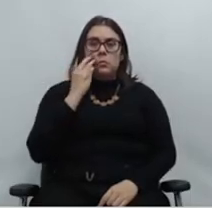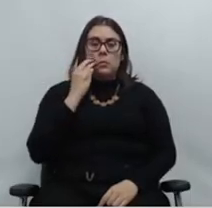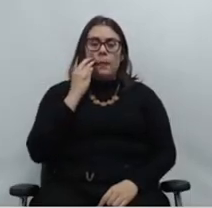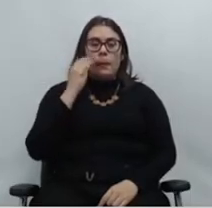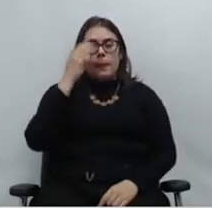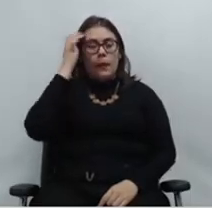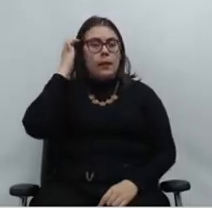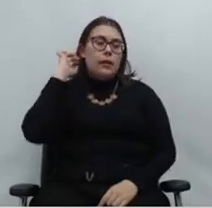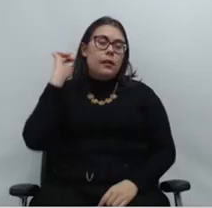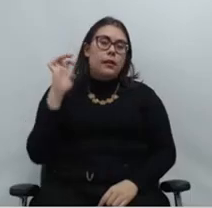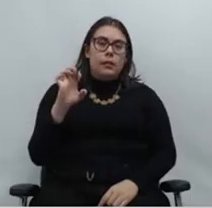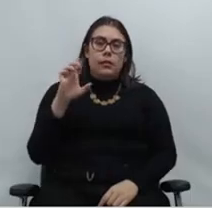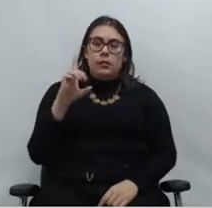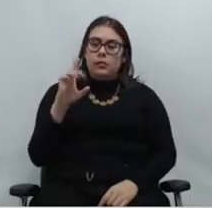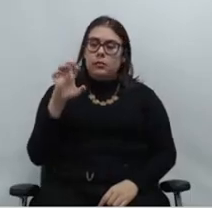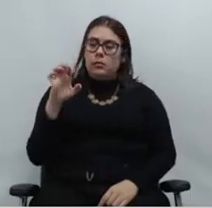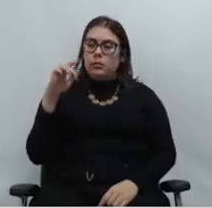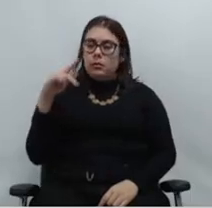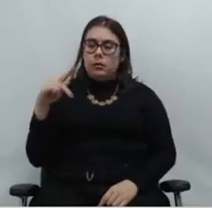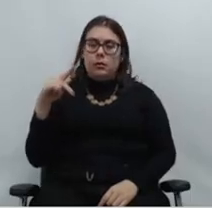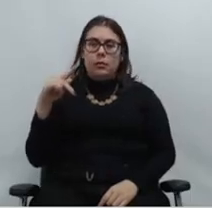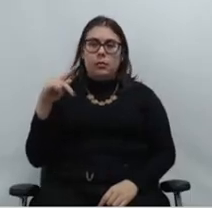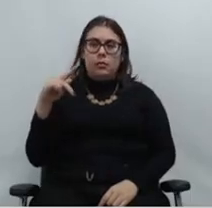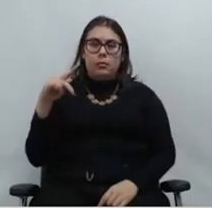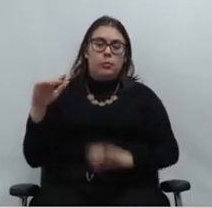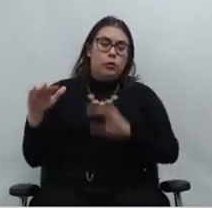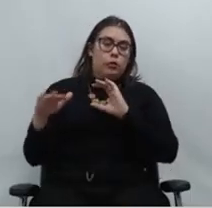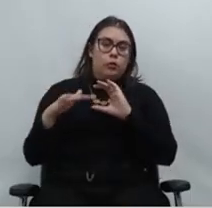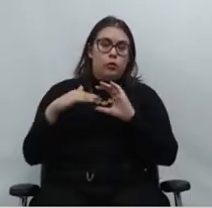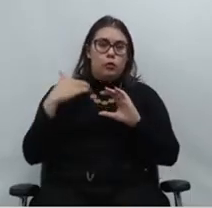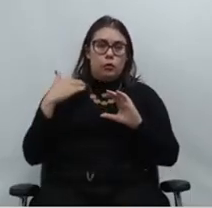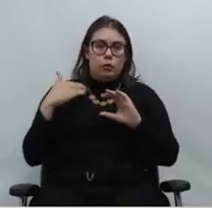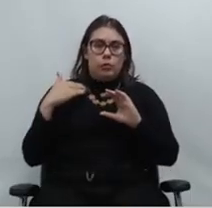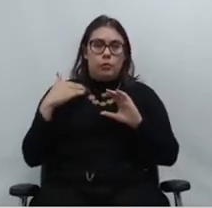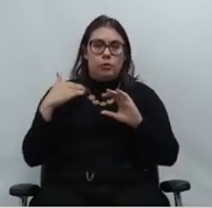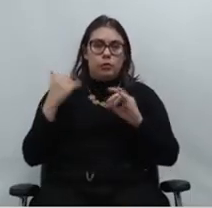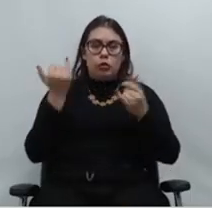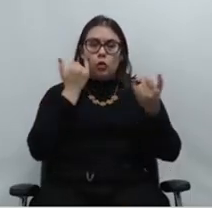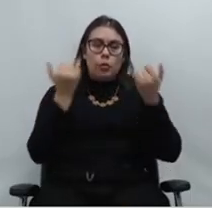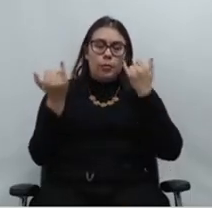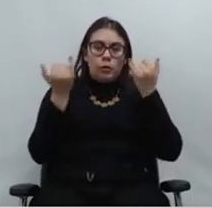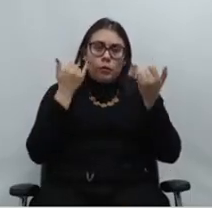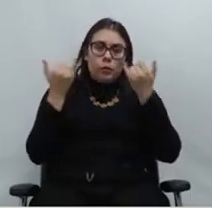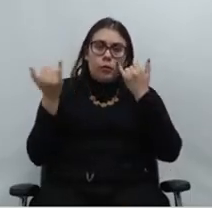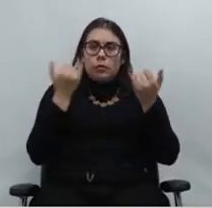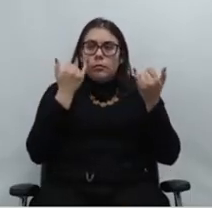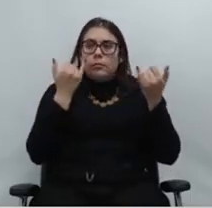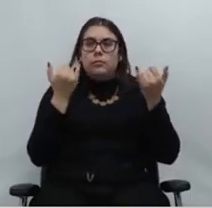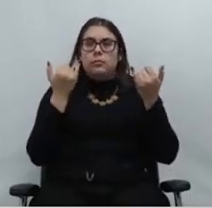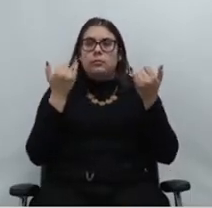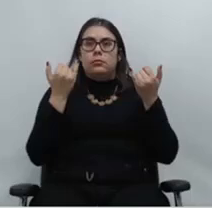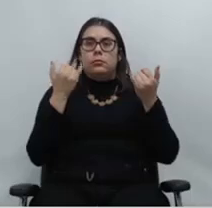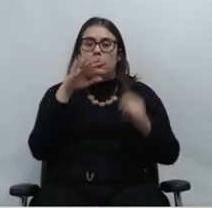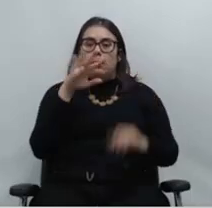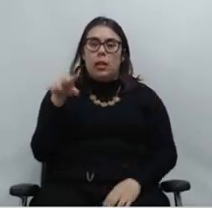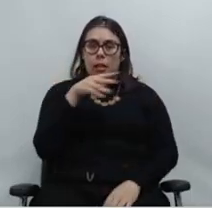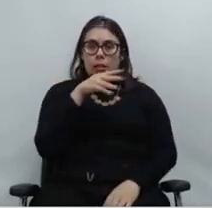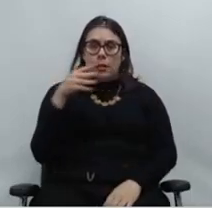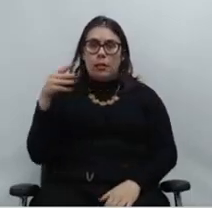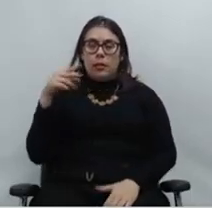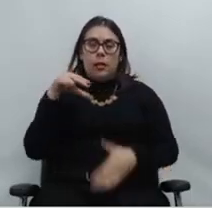A EDEP, então, me encaminhou algumas informações, é uma planilha em anexo que eu